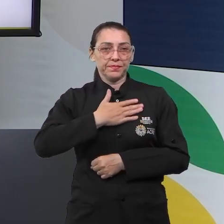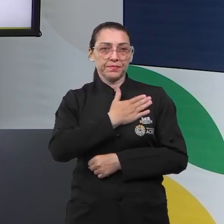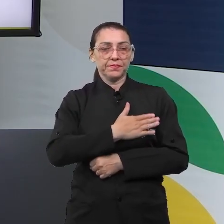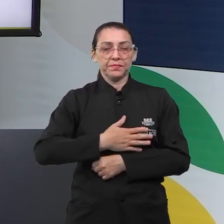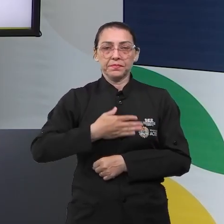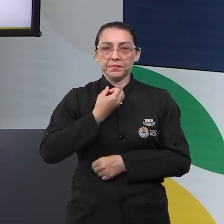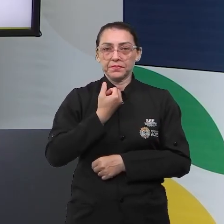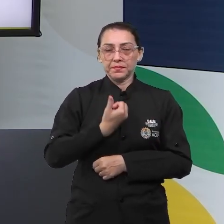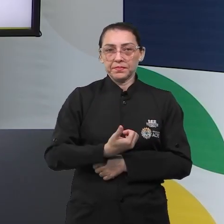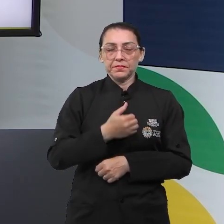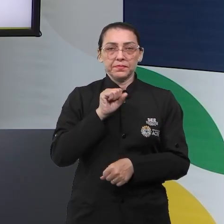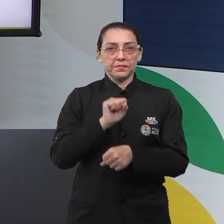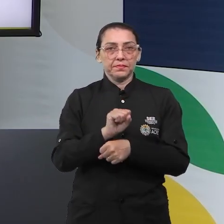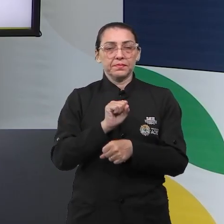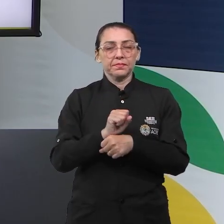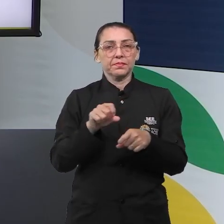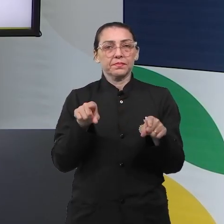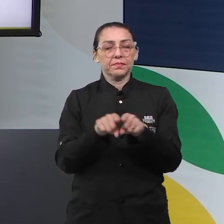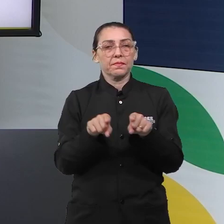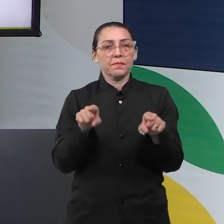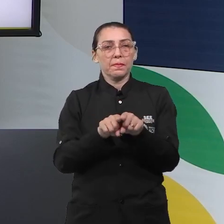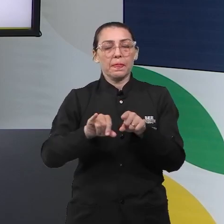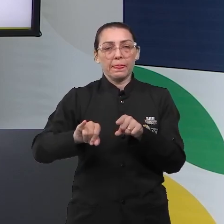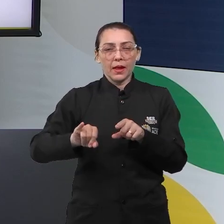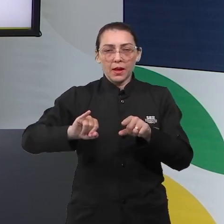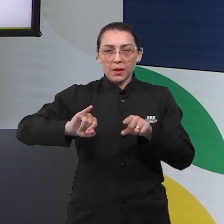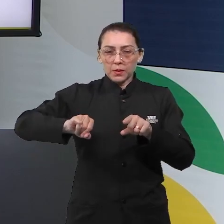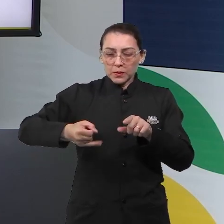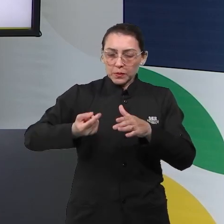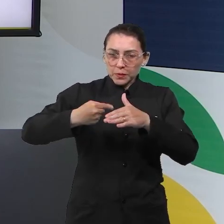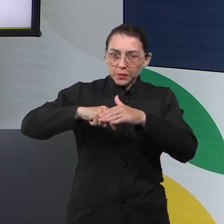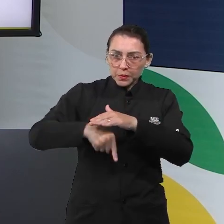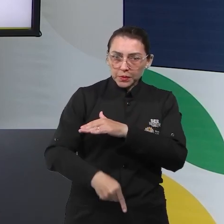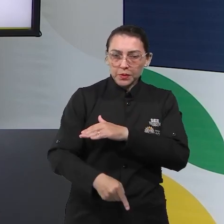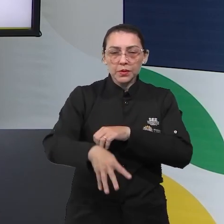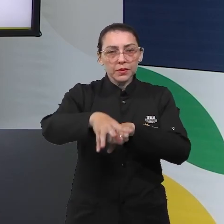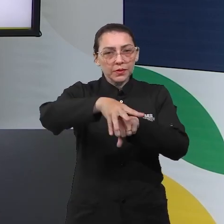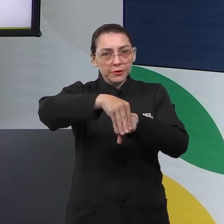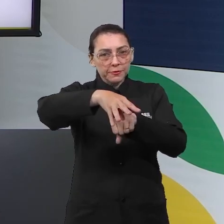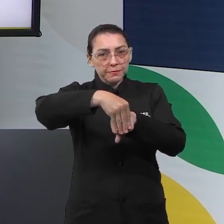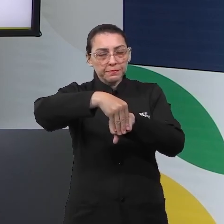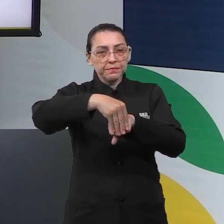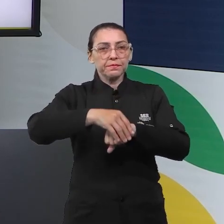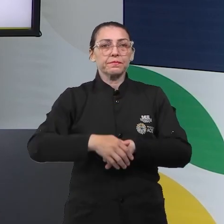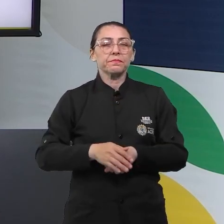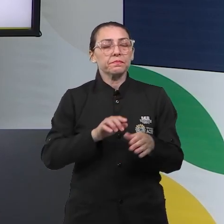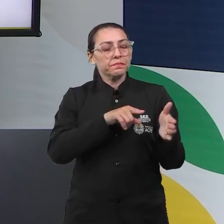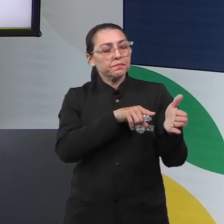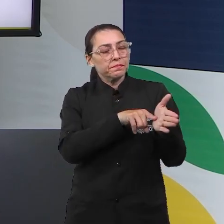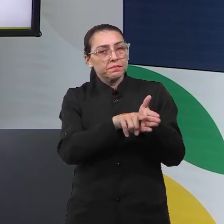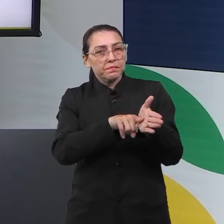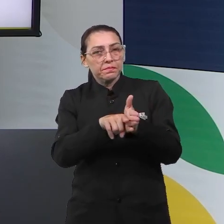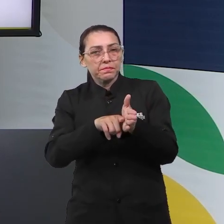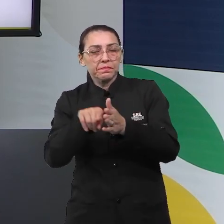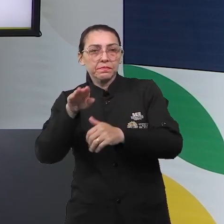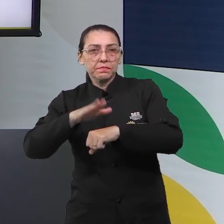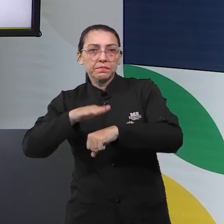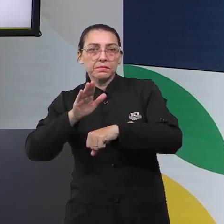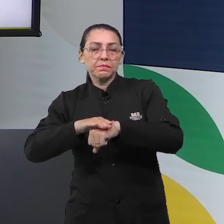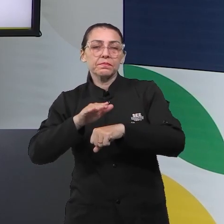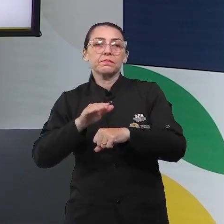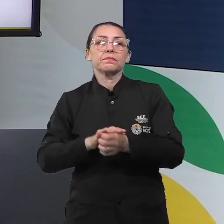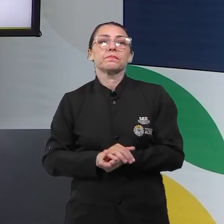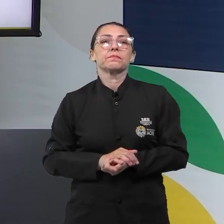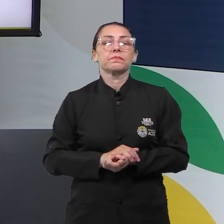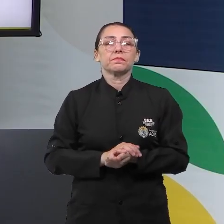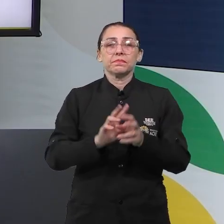tá bom? Espero também que vocês aprofundem os seus conhecimentos, tá bom? Pesquisem um pouco mais sobre